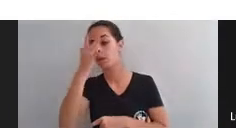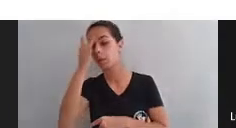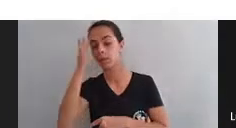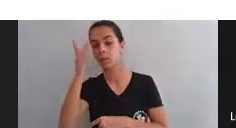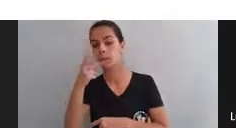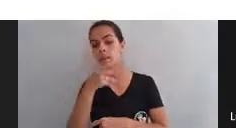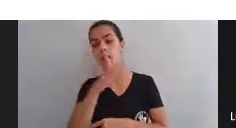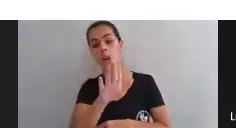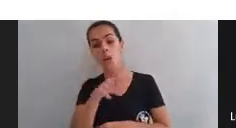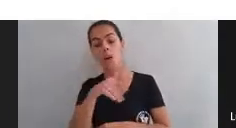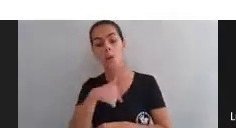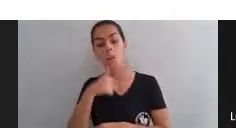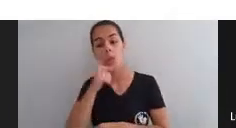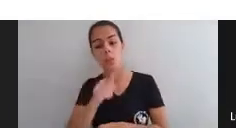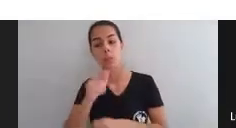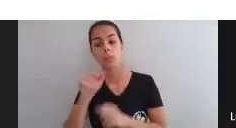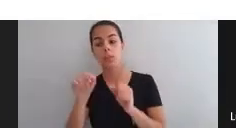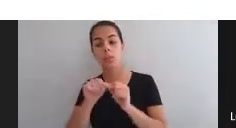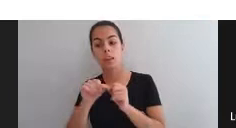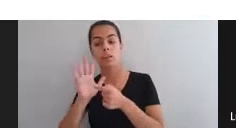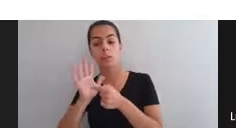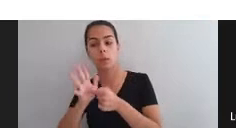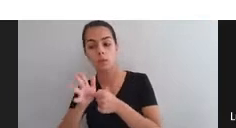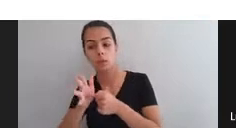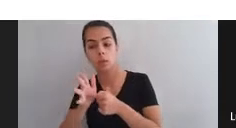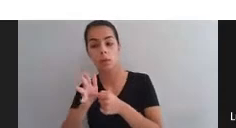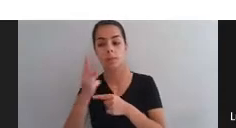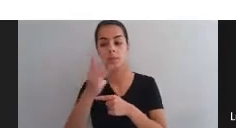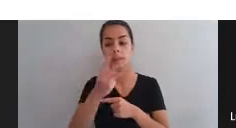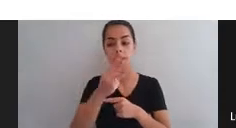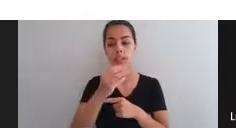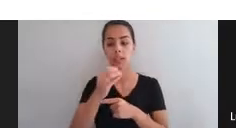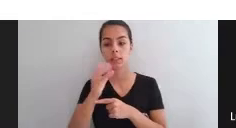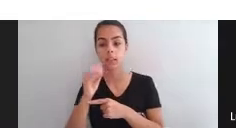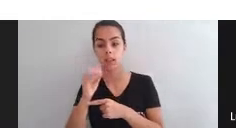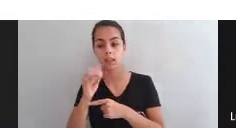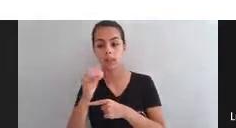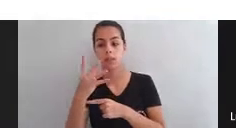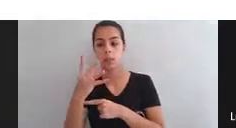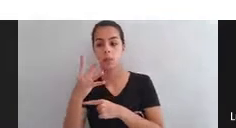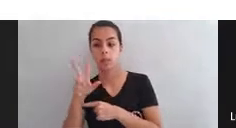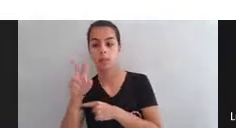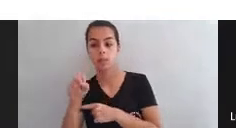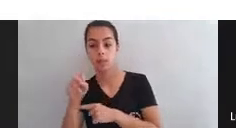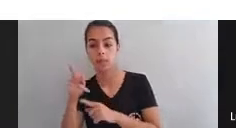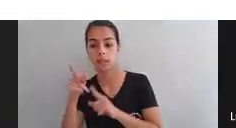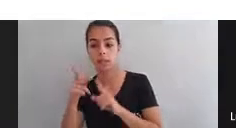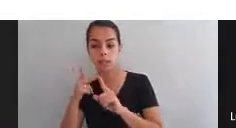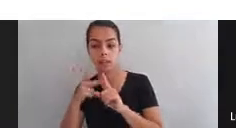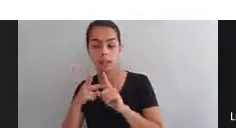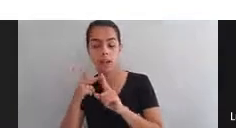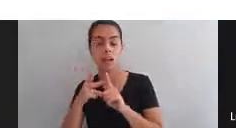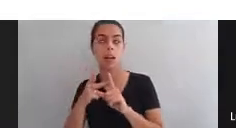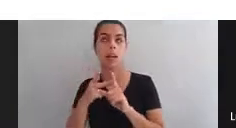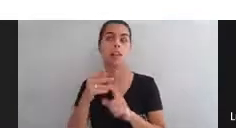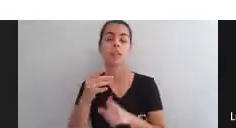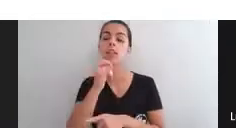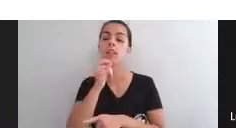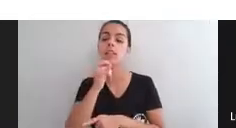fazer um motor que opera entre 300 e 450 Kelvin com, por